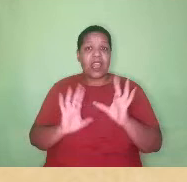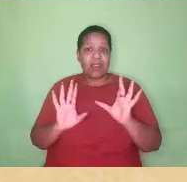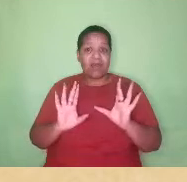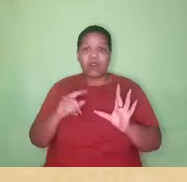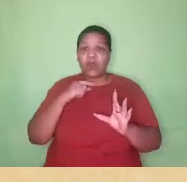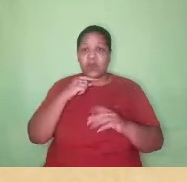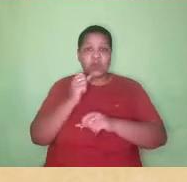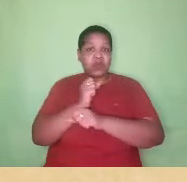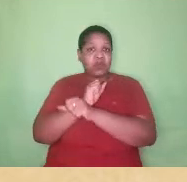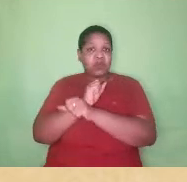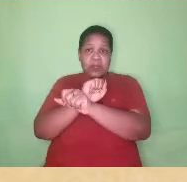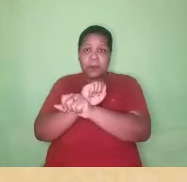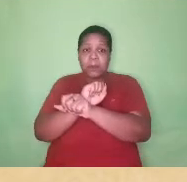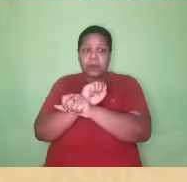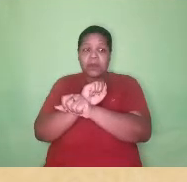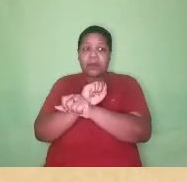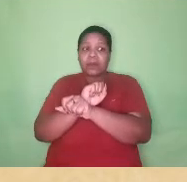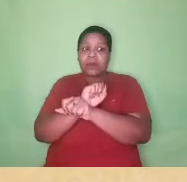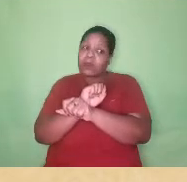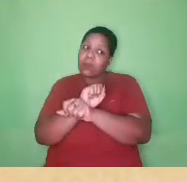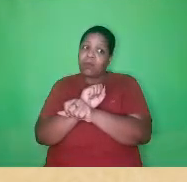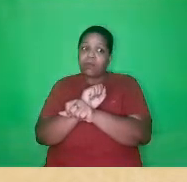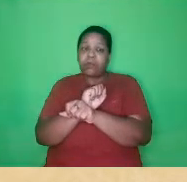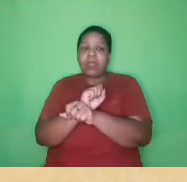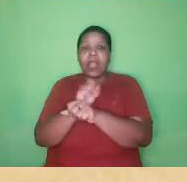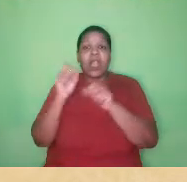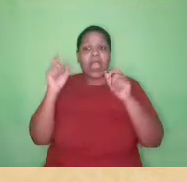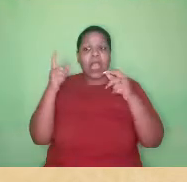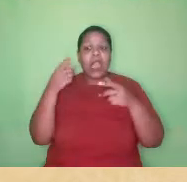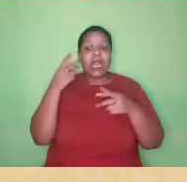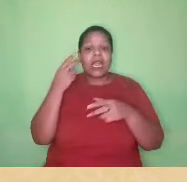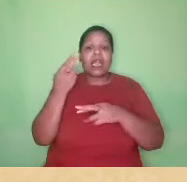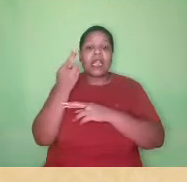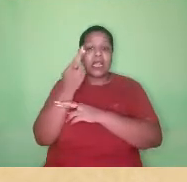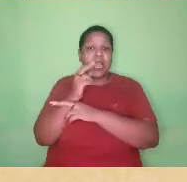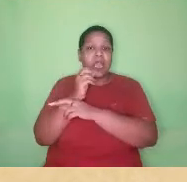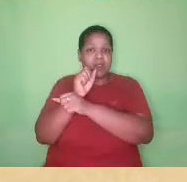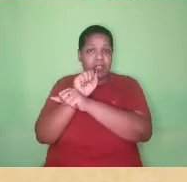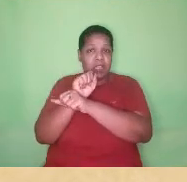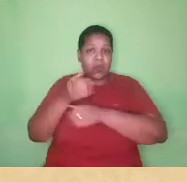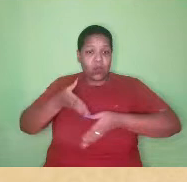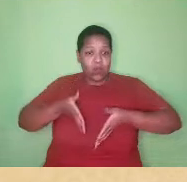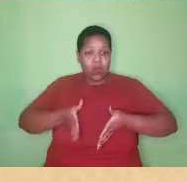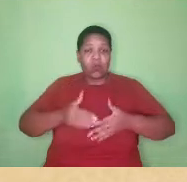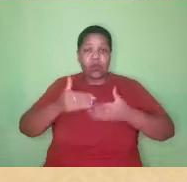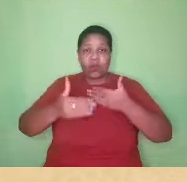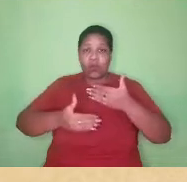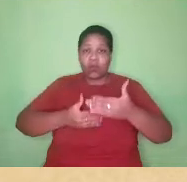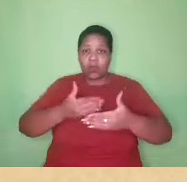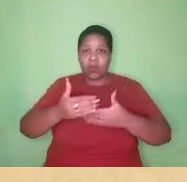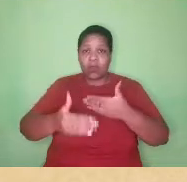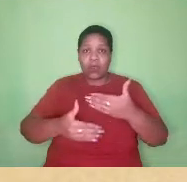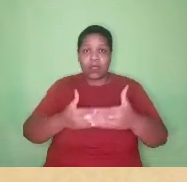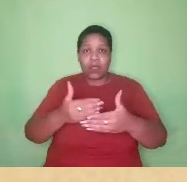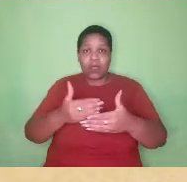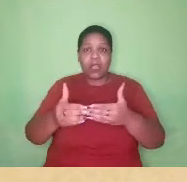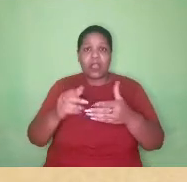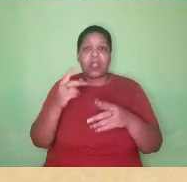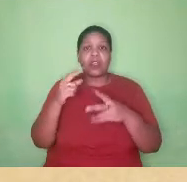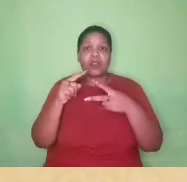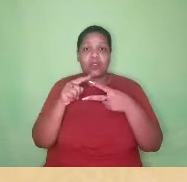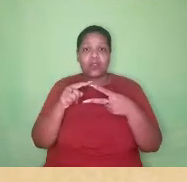Escravidão, via de regra, ela se reproduz, ou se reproduziu nas sociedades escravistas, com duas